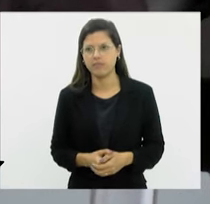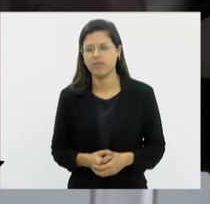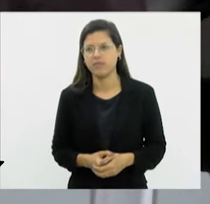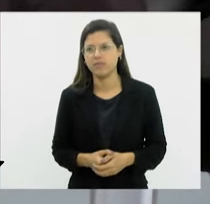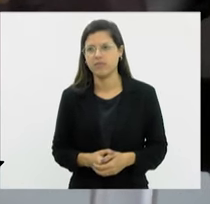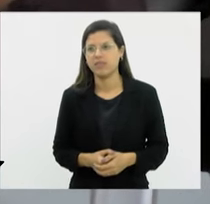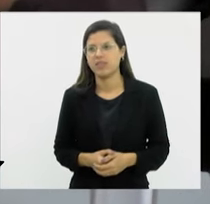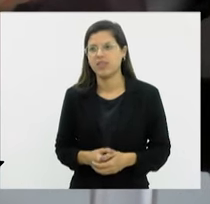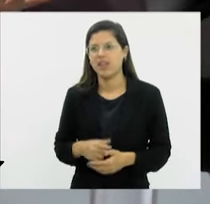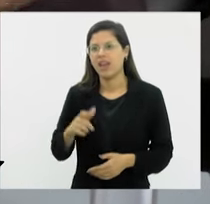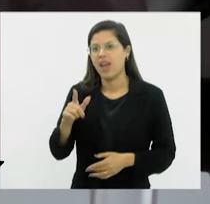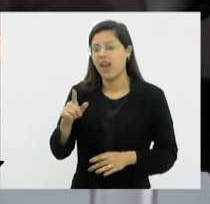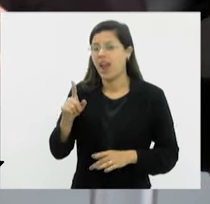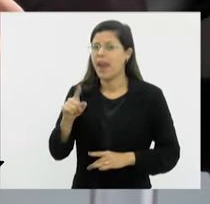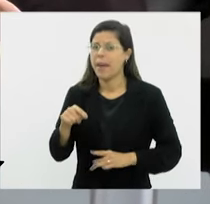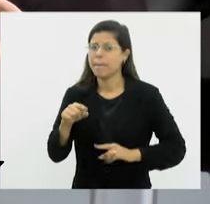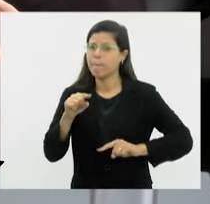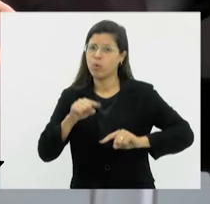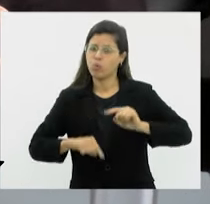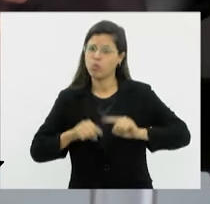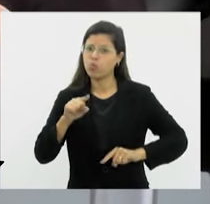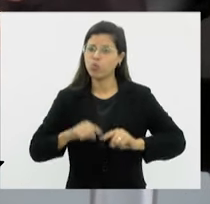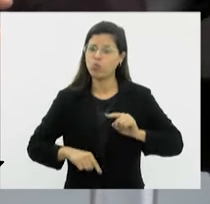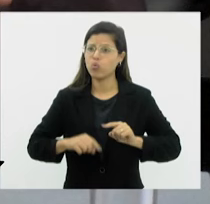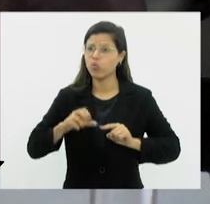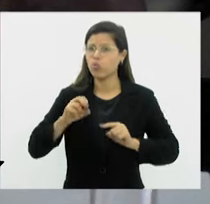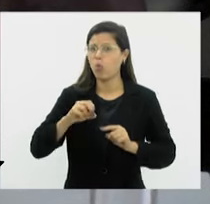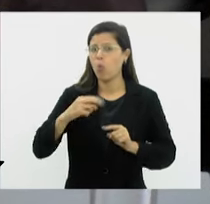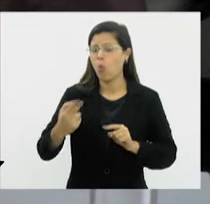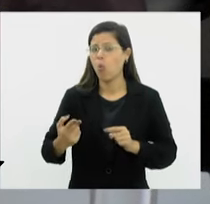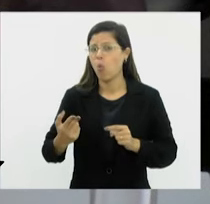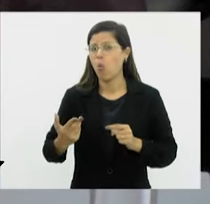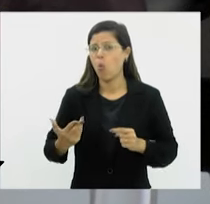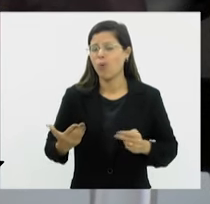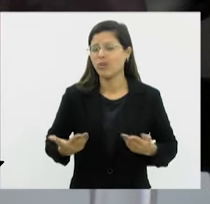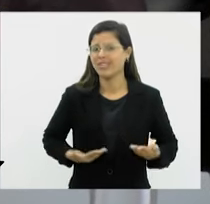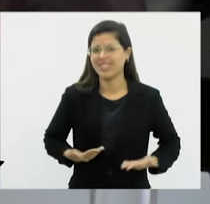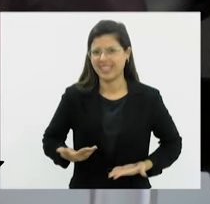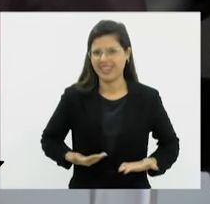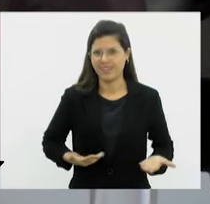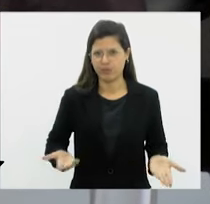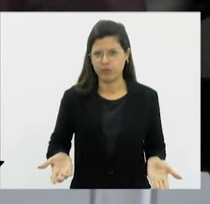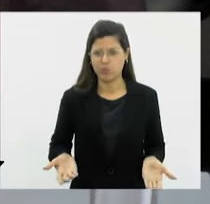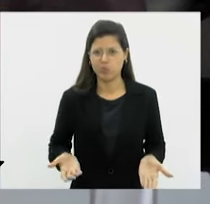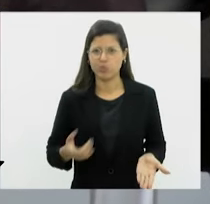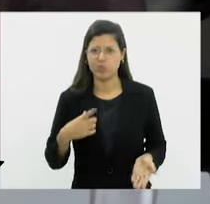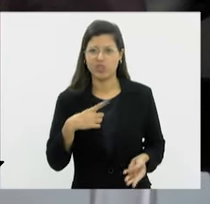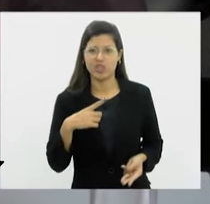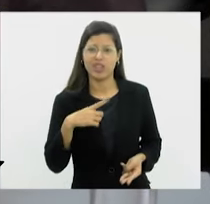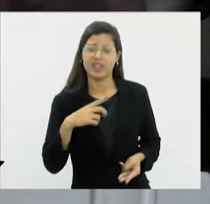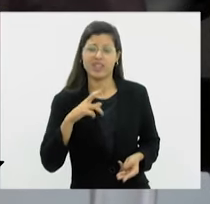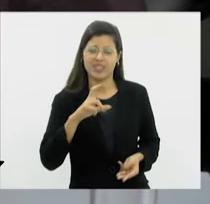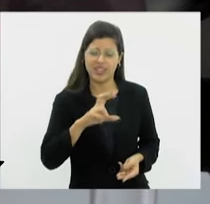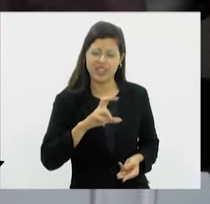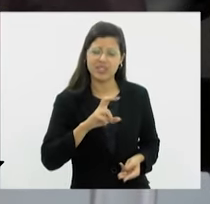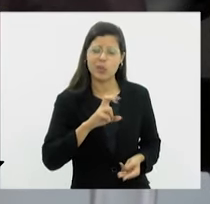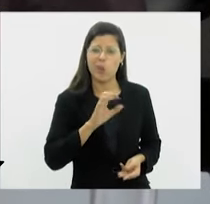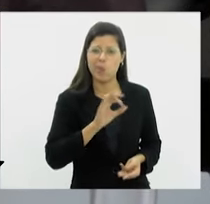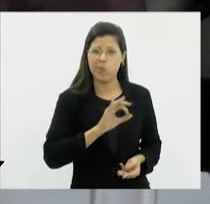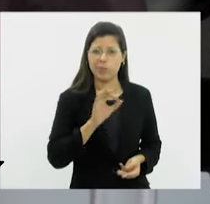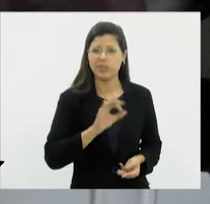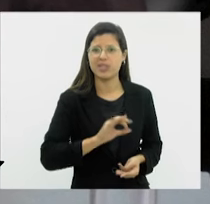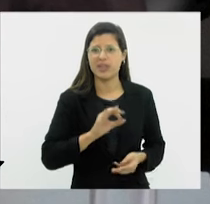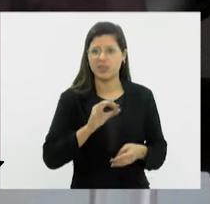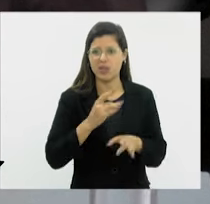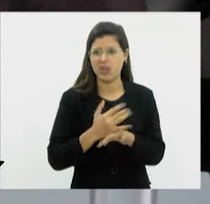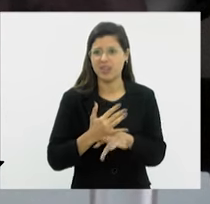ou é produto? Se é serviço, tinha que ter 5% para os municípios onde o apostador comprou. Se